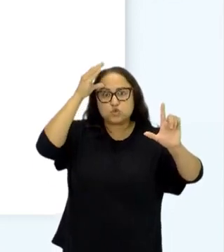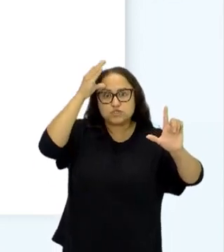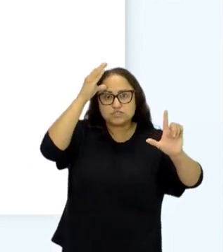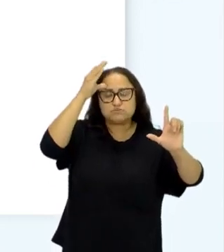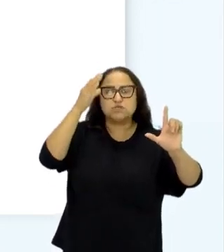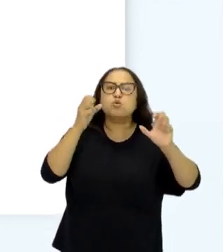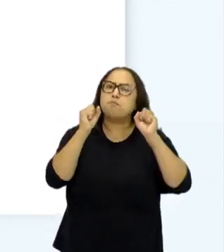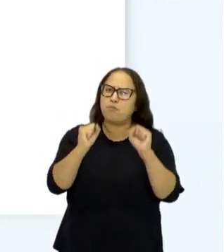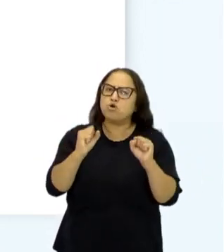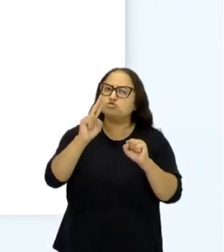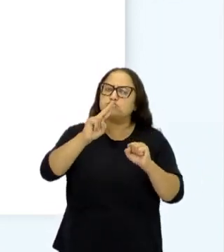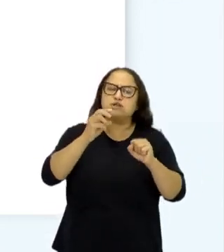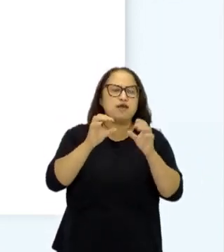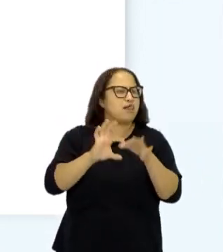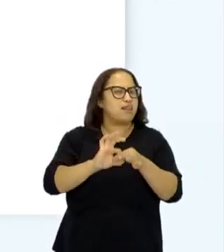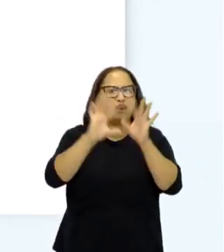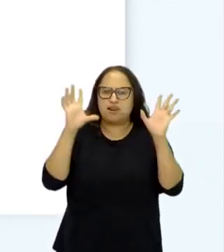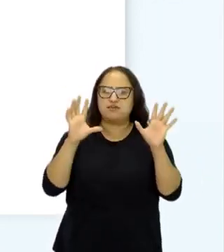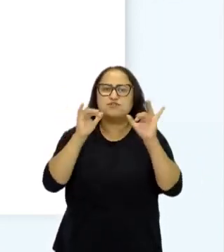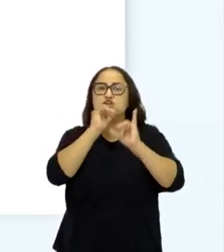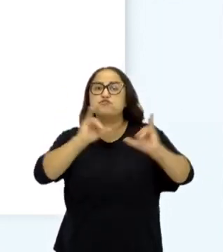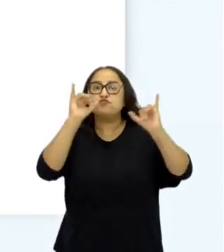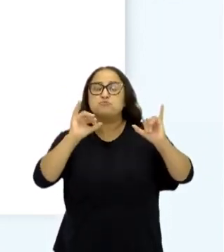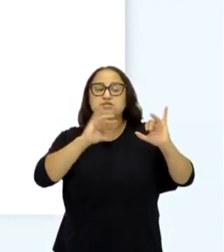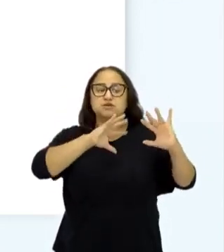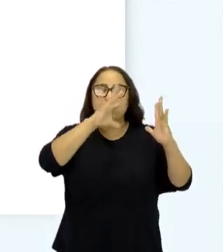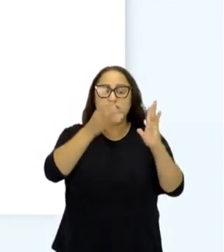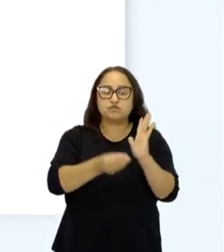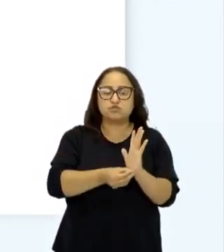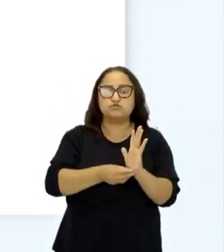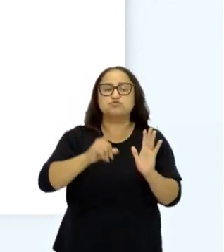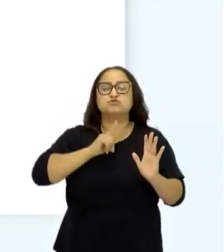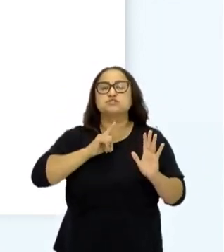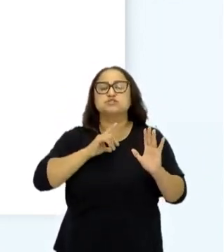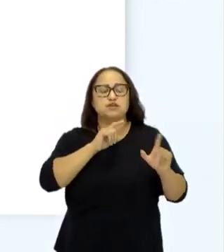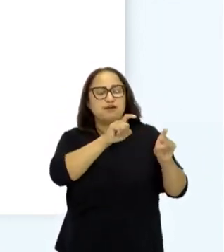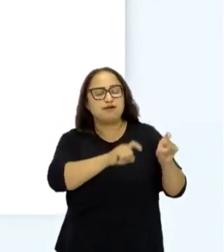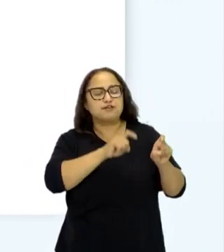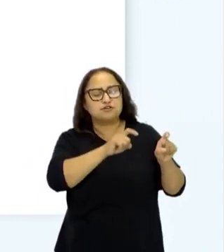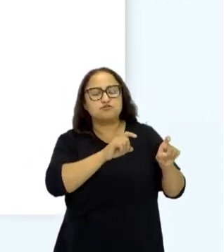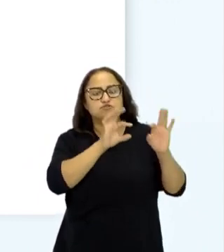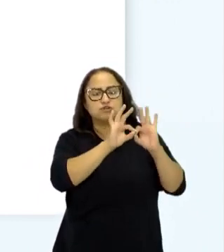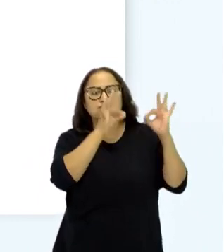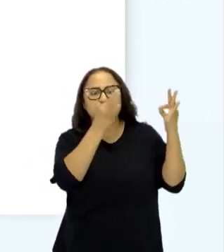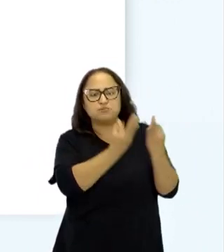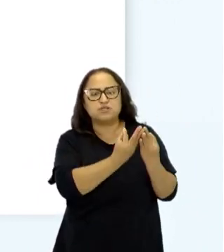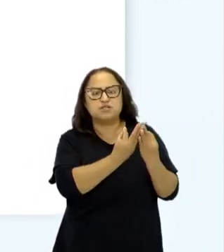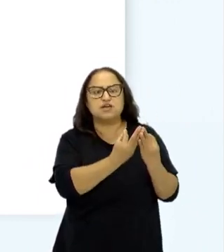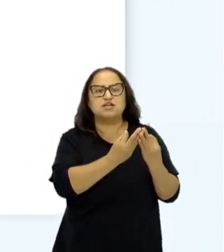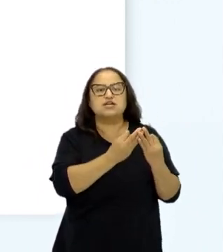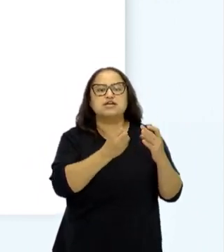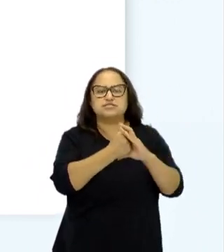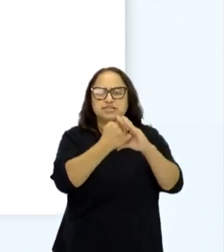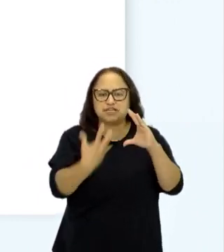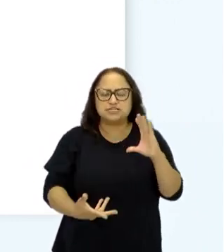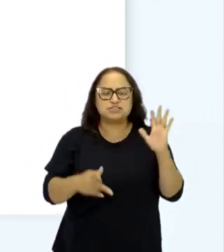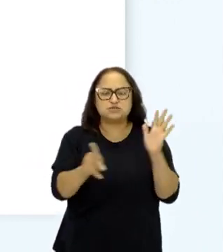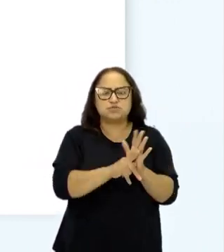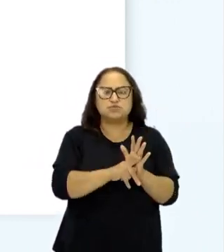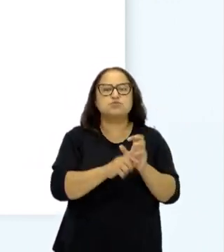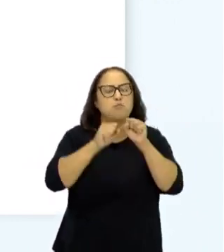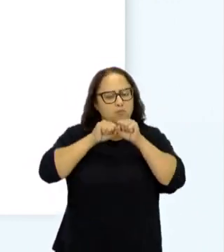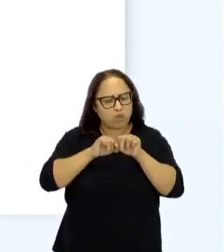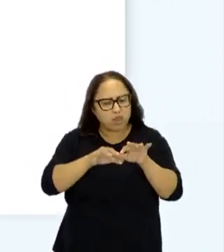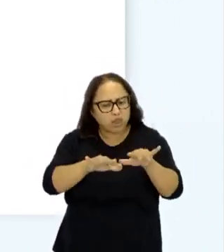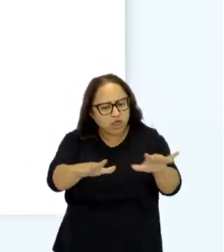e imediato à informação em todo o mundo, no que diz respeito à agricultura familiar e a seus tópicos relacionados. Ela promove o